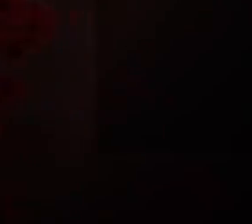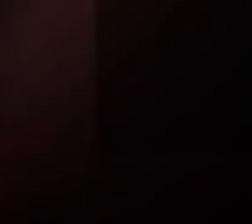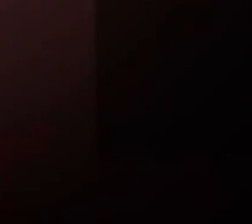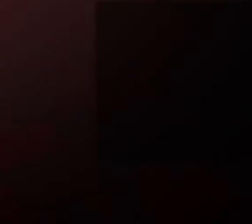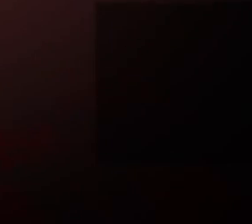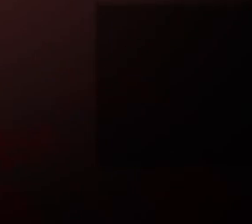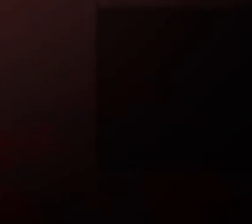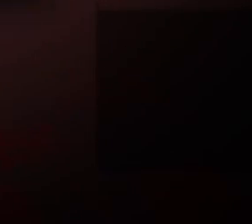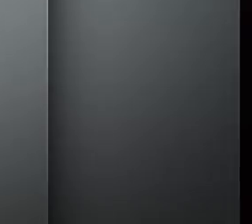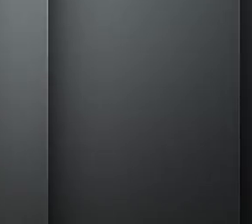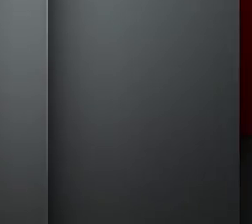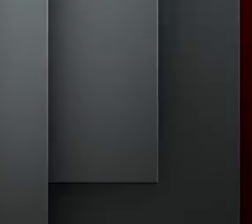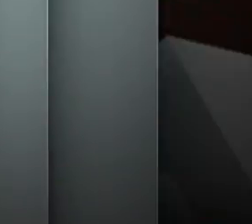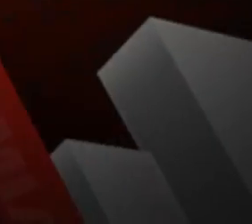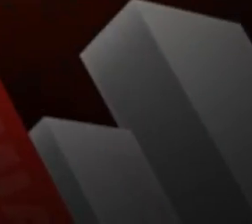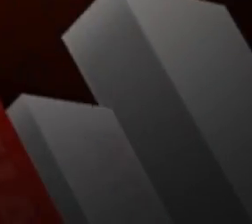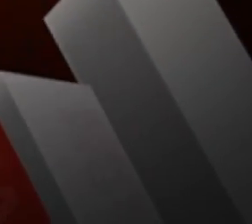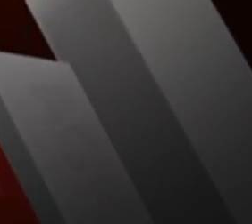Música